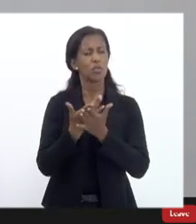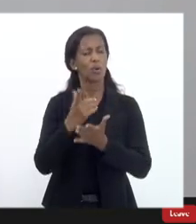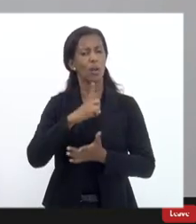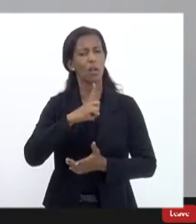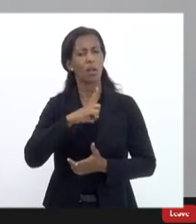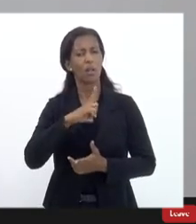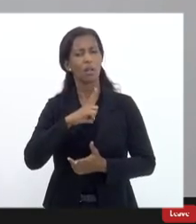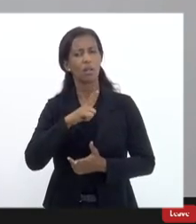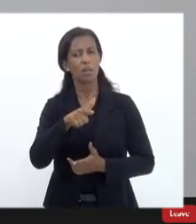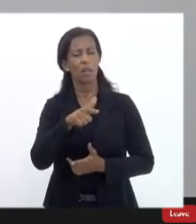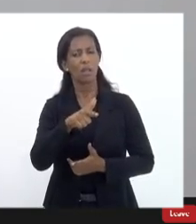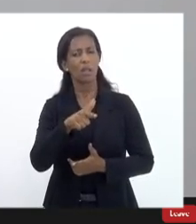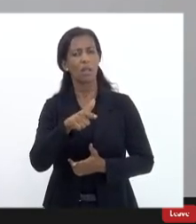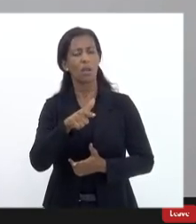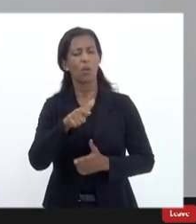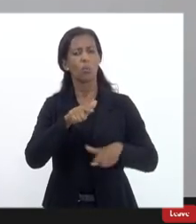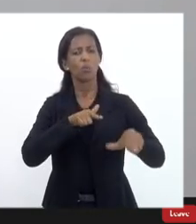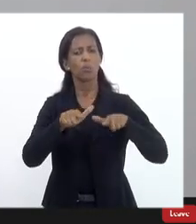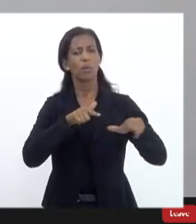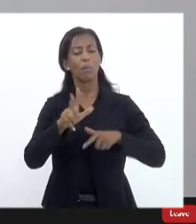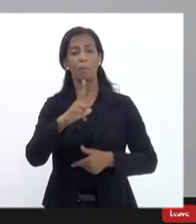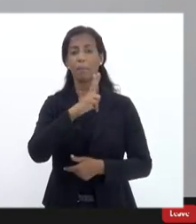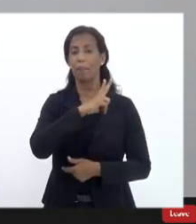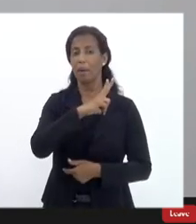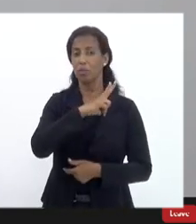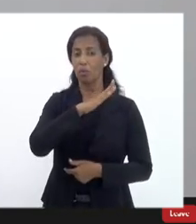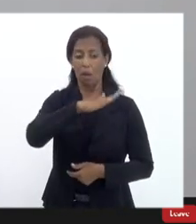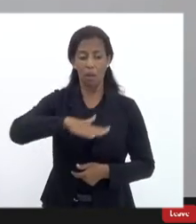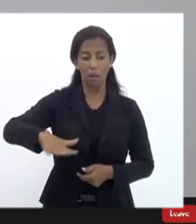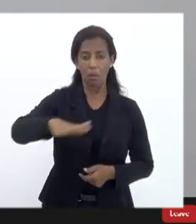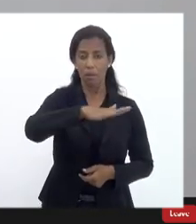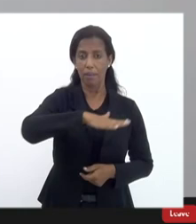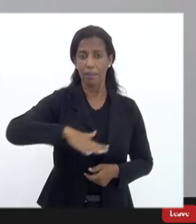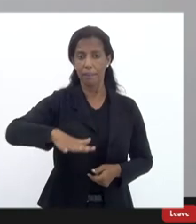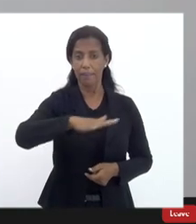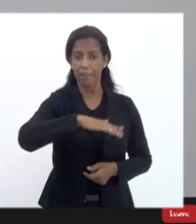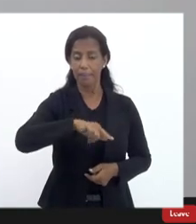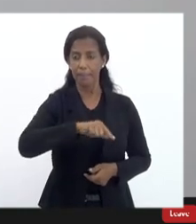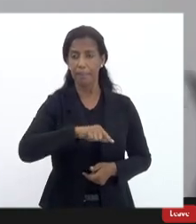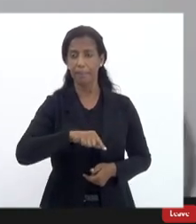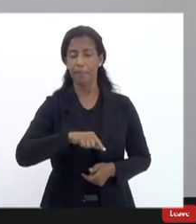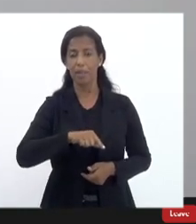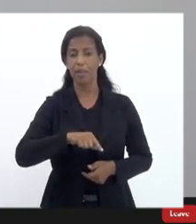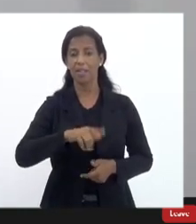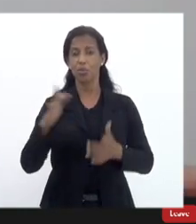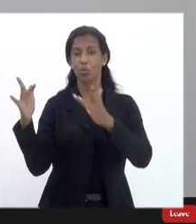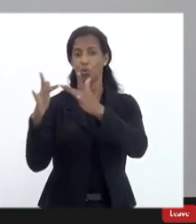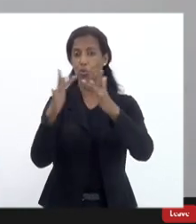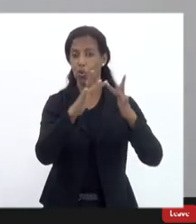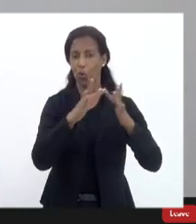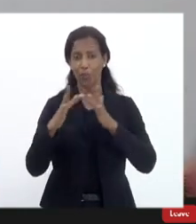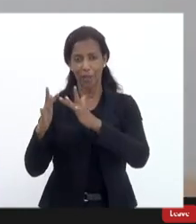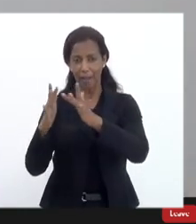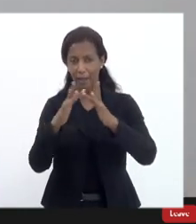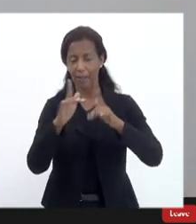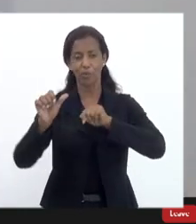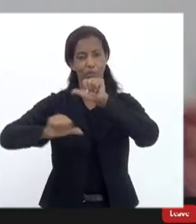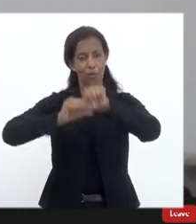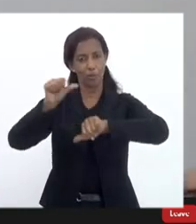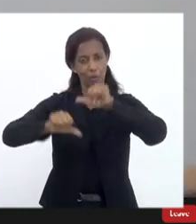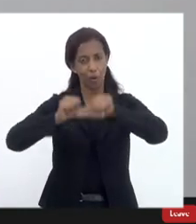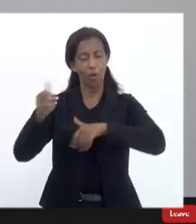funcionamento muito particular. As escolas são ambientes de contato, de convivência, de troca,